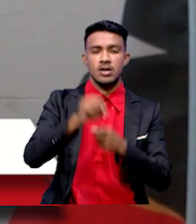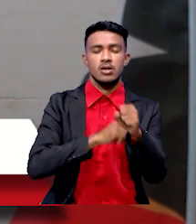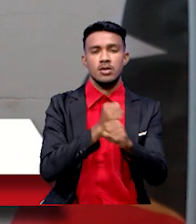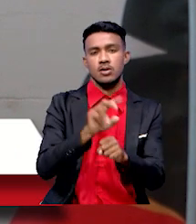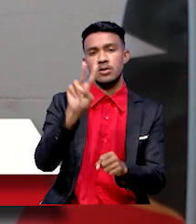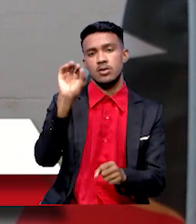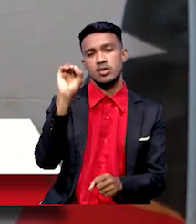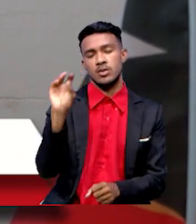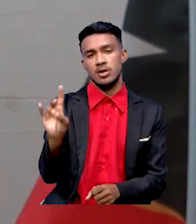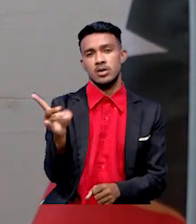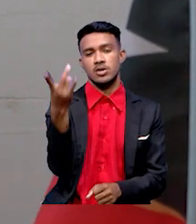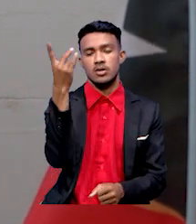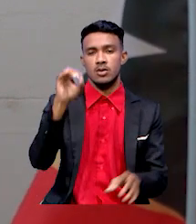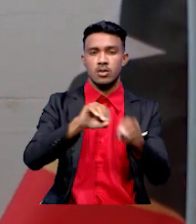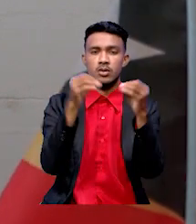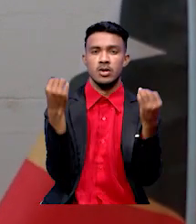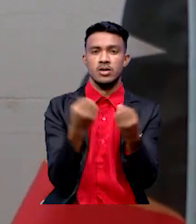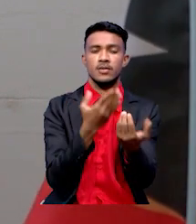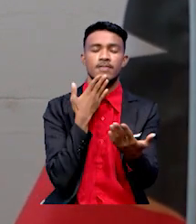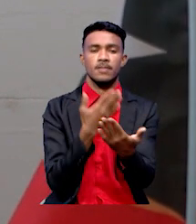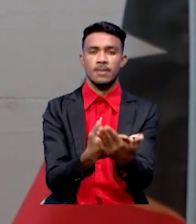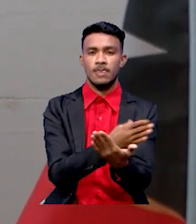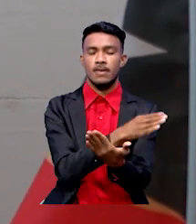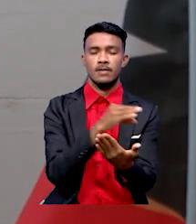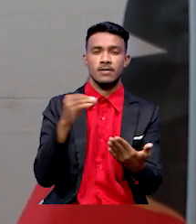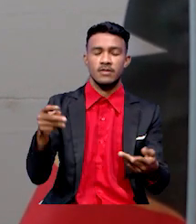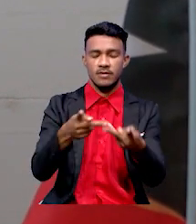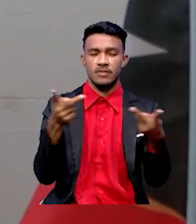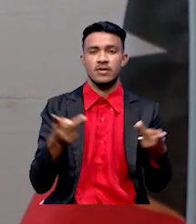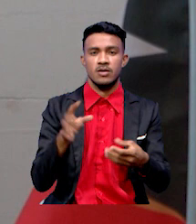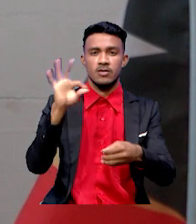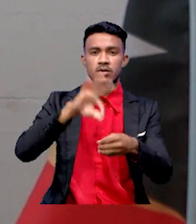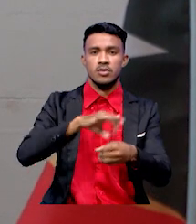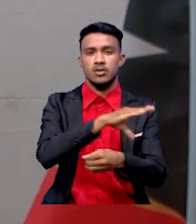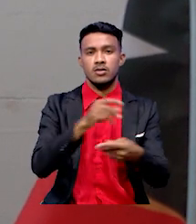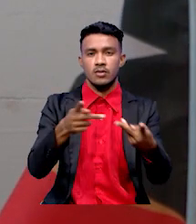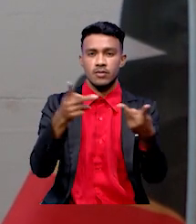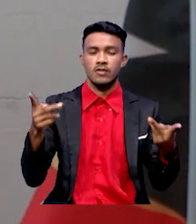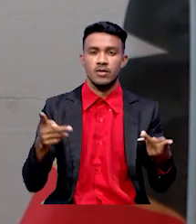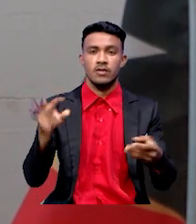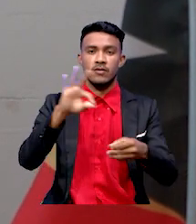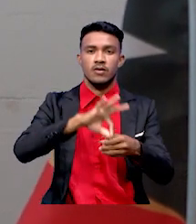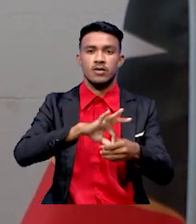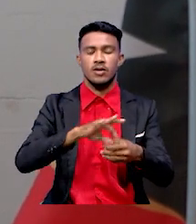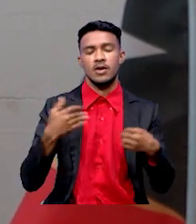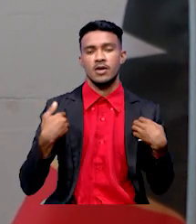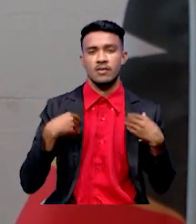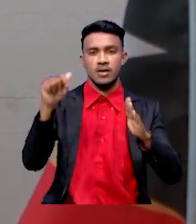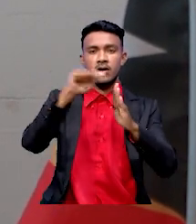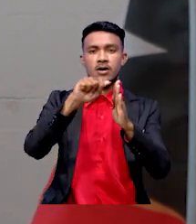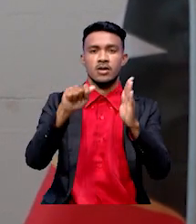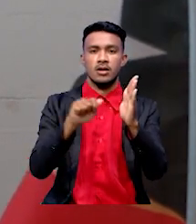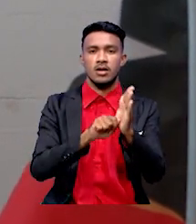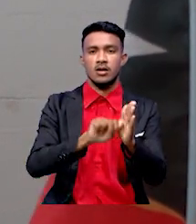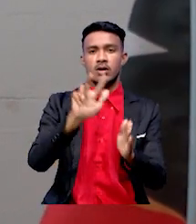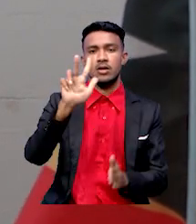a organização e o funcionamento dos centros de votação e estações de voto. Né, e artigo